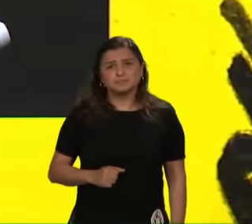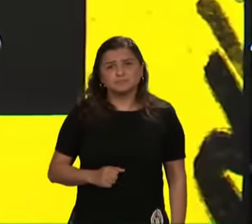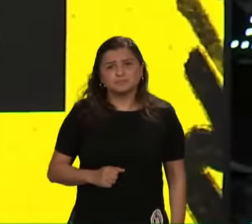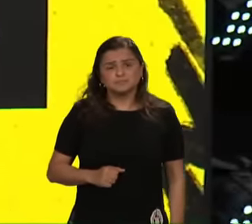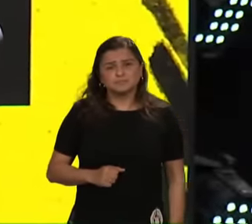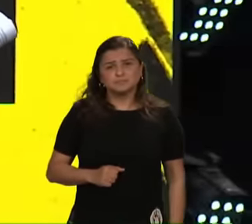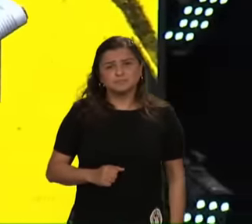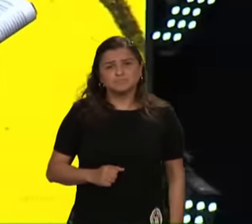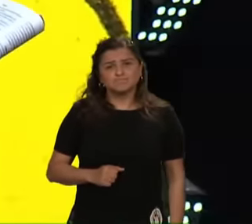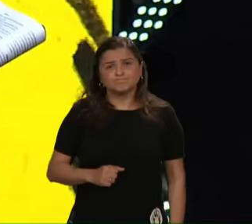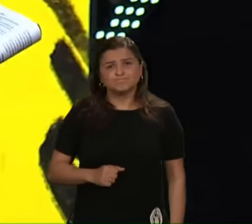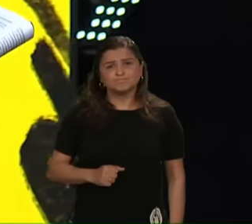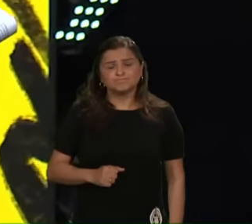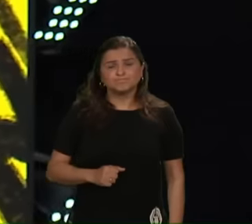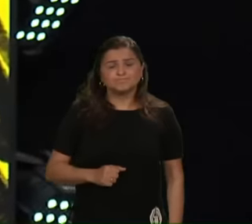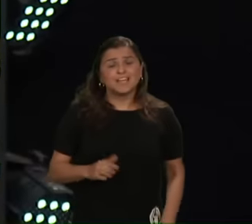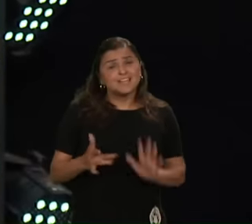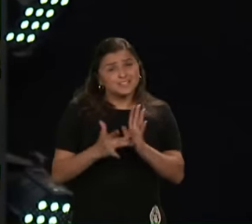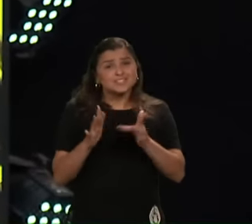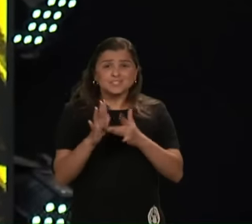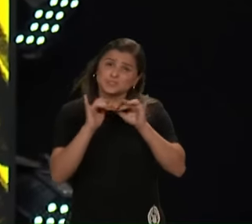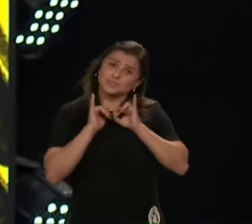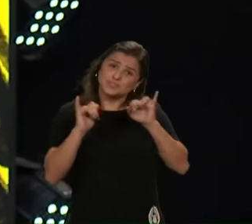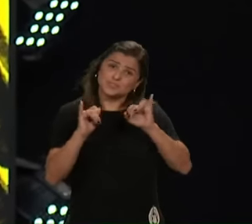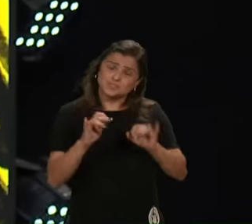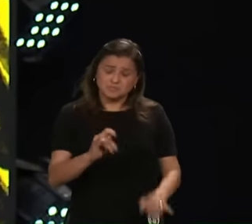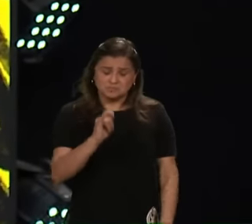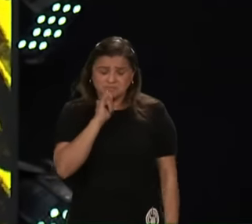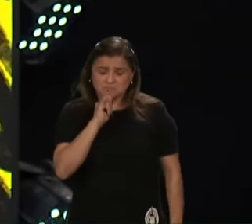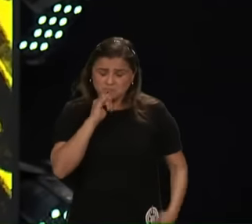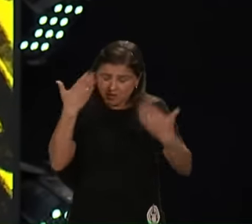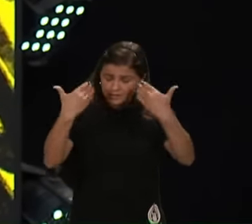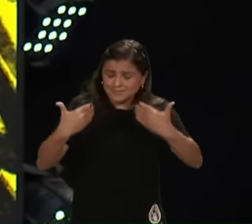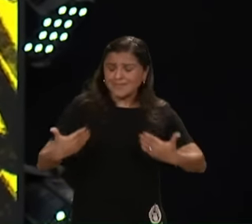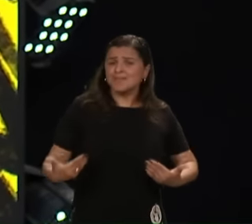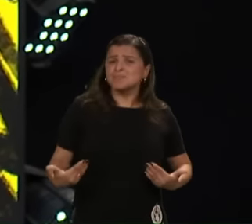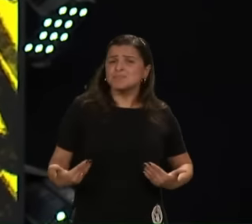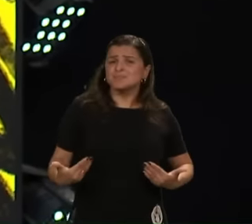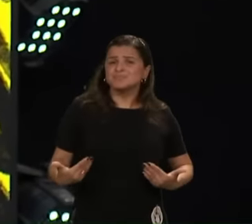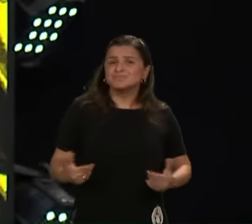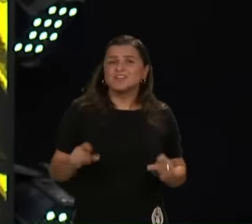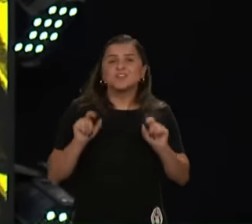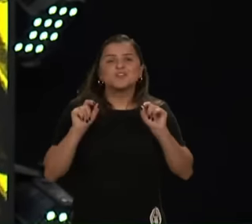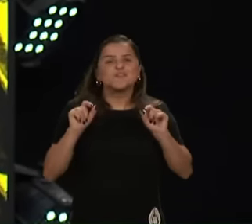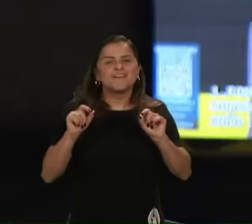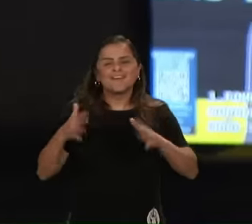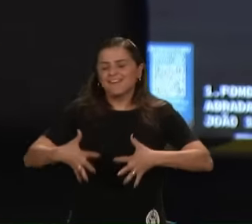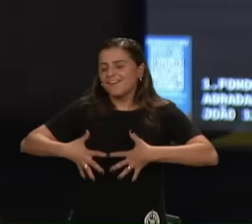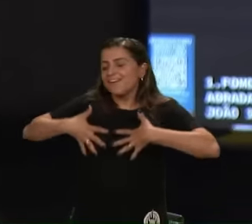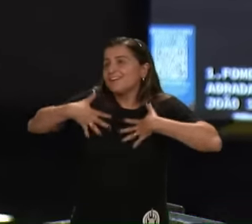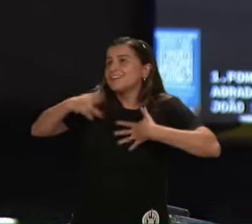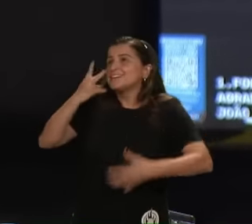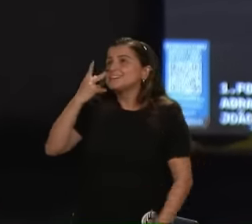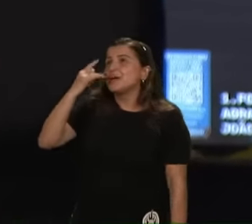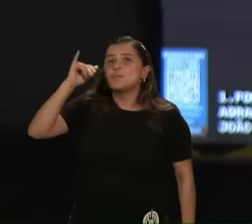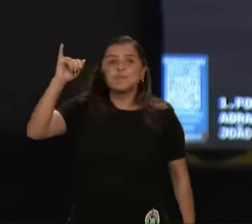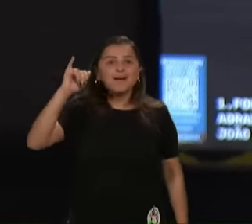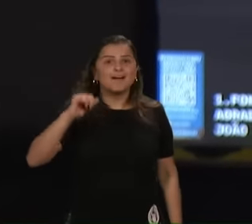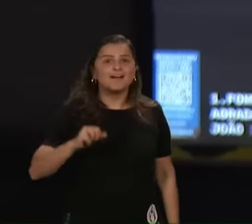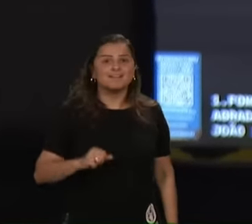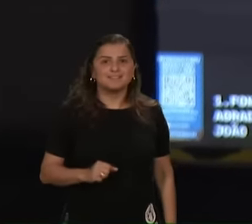Eu vos dei o exemplo. Qual o exemplo esse? De agradar o Pai.